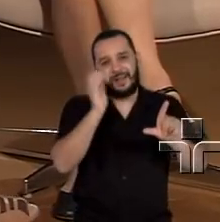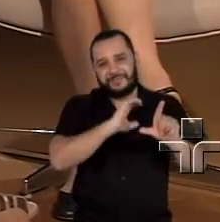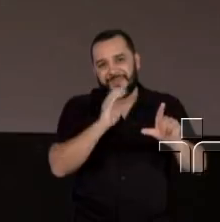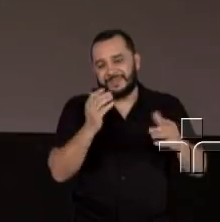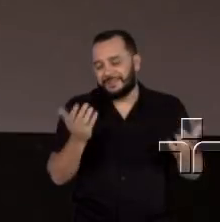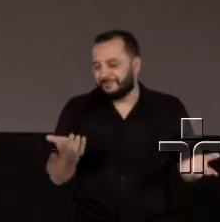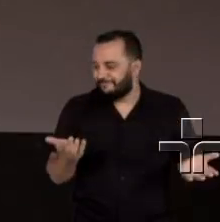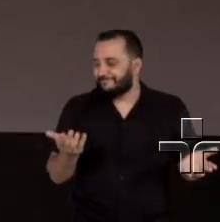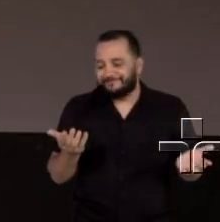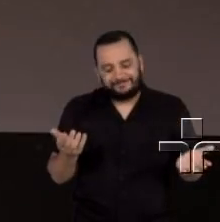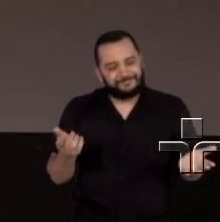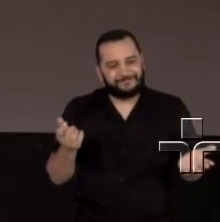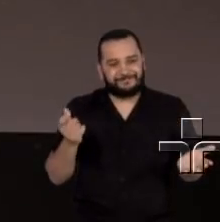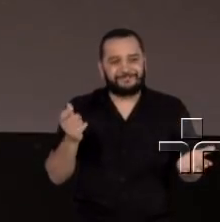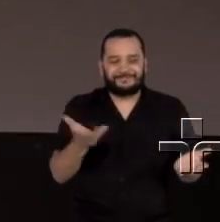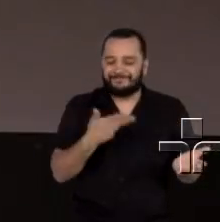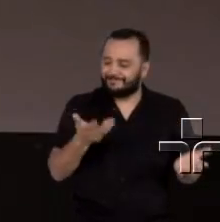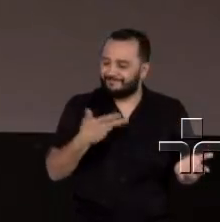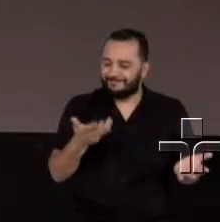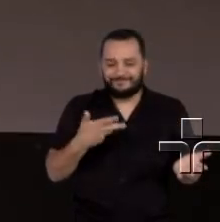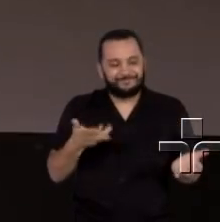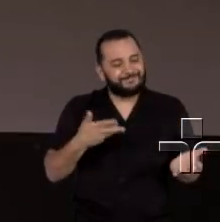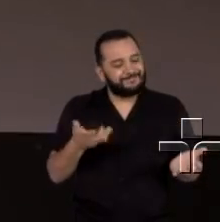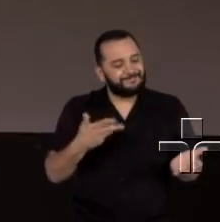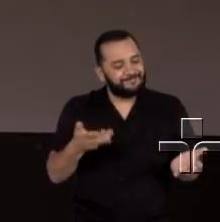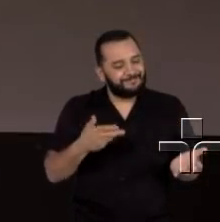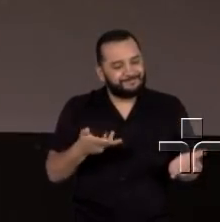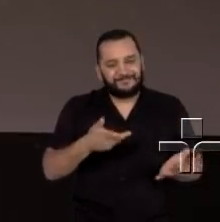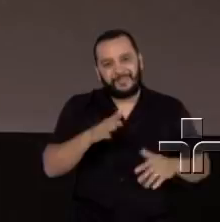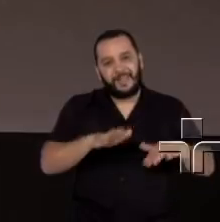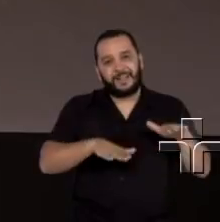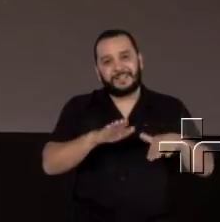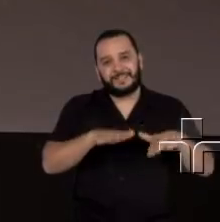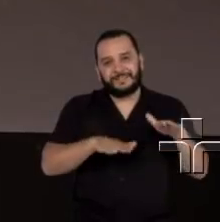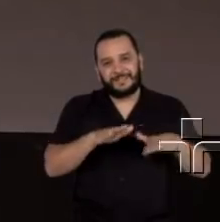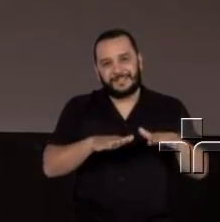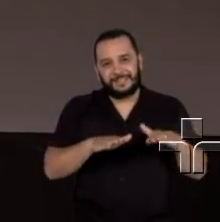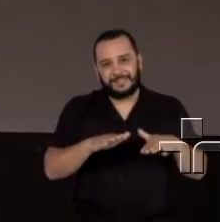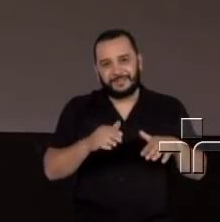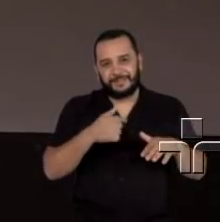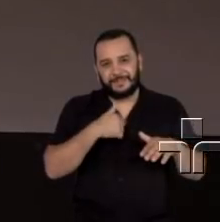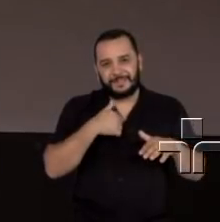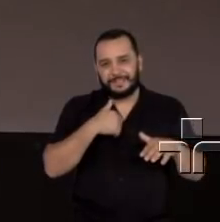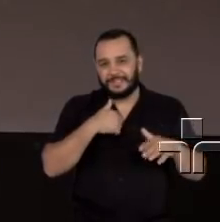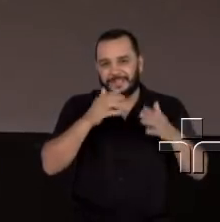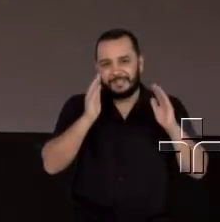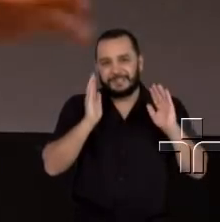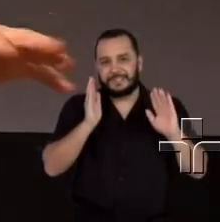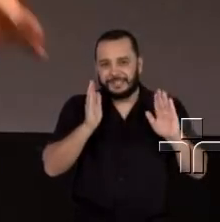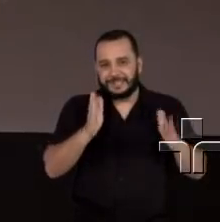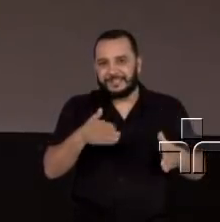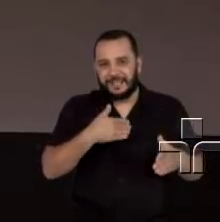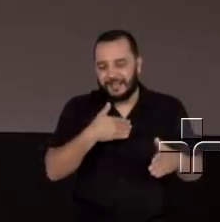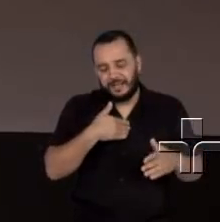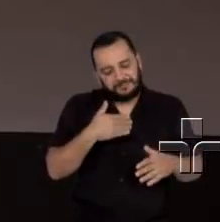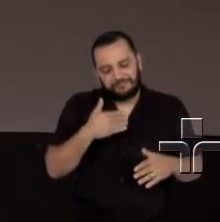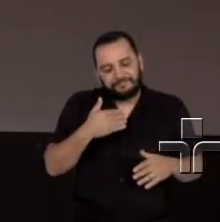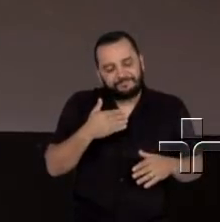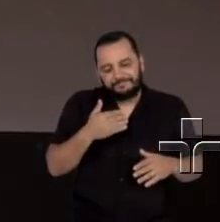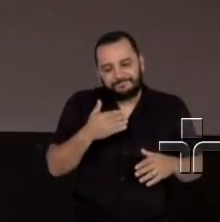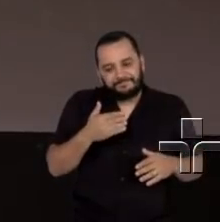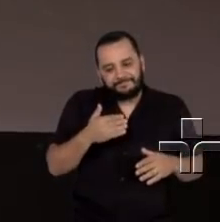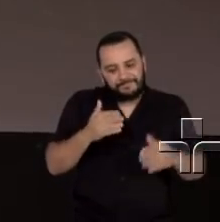gravar, às vezes você vai no certo. Você vai aonde você já